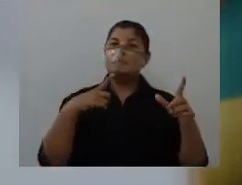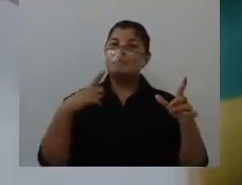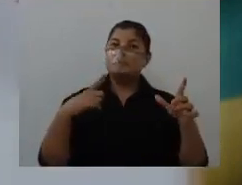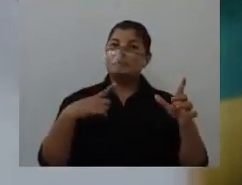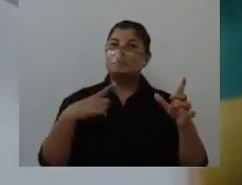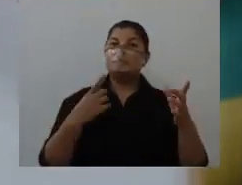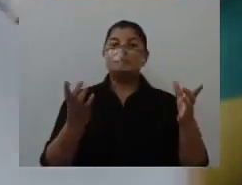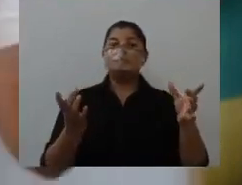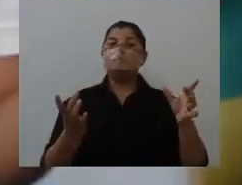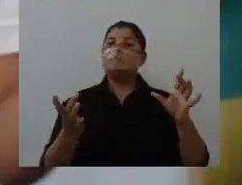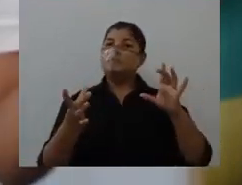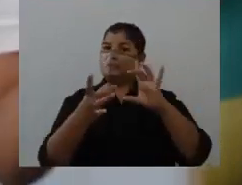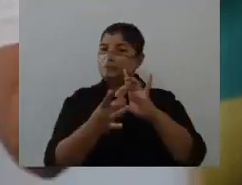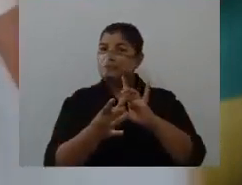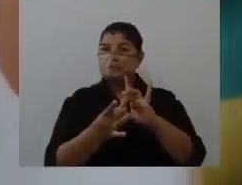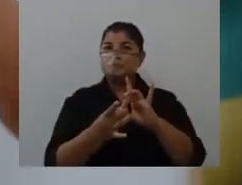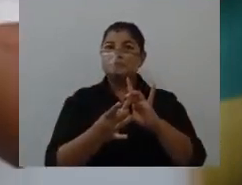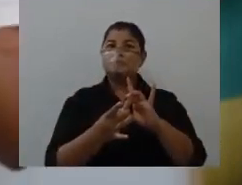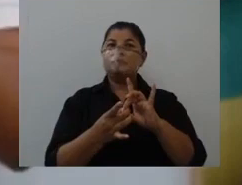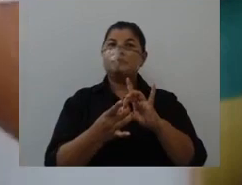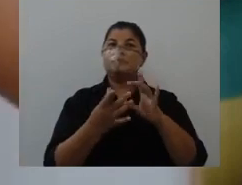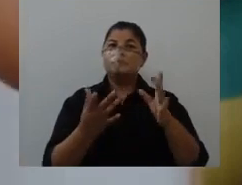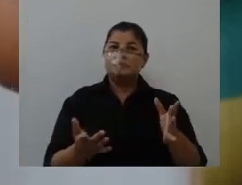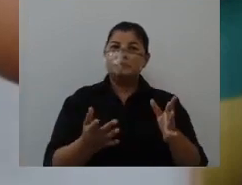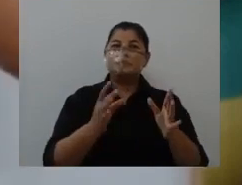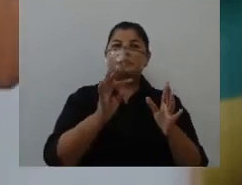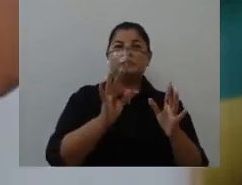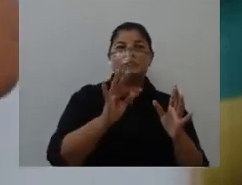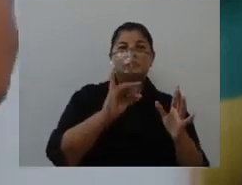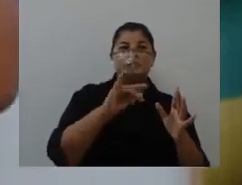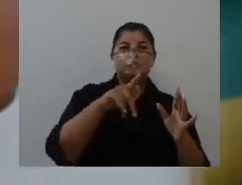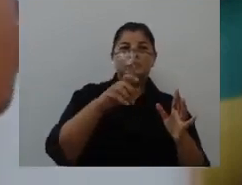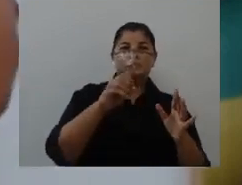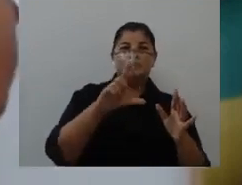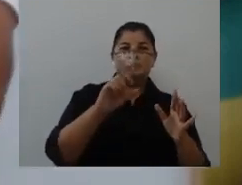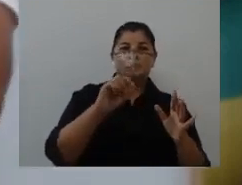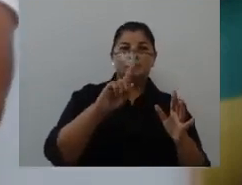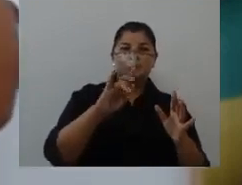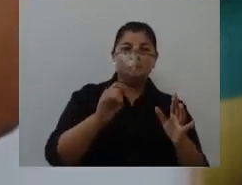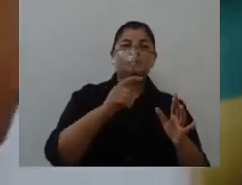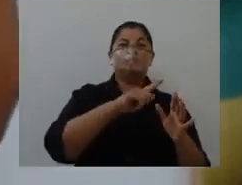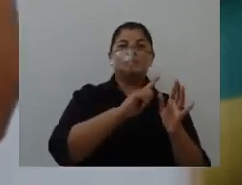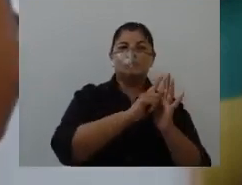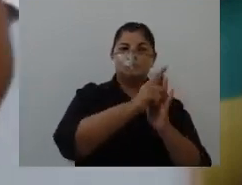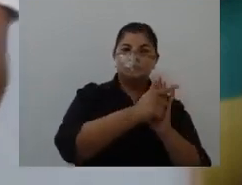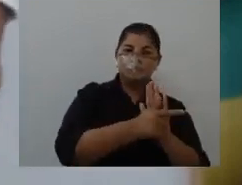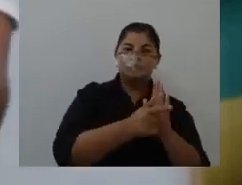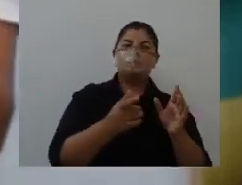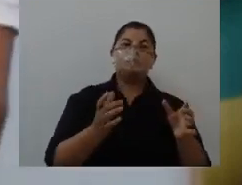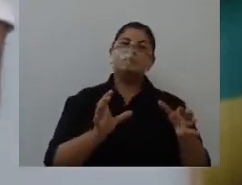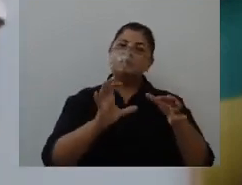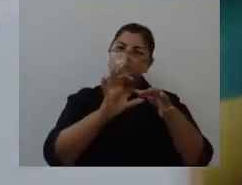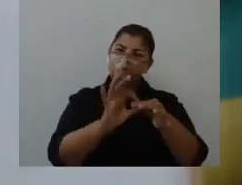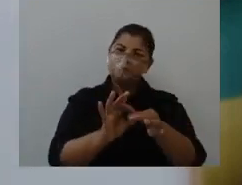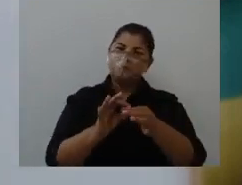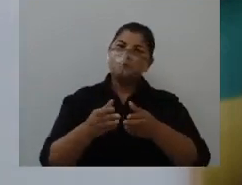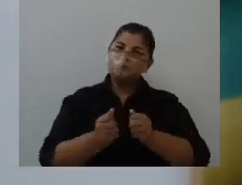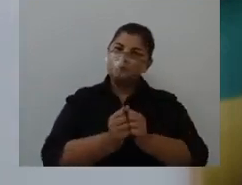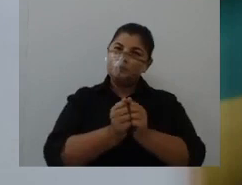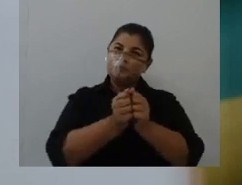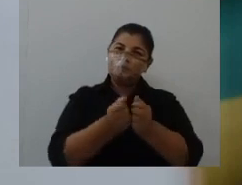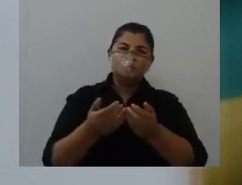se opõem, beleza? Tipologia e gênero caminham juntos, né, com o propósito que é